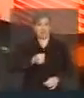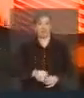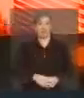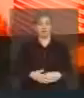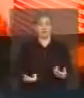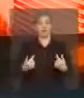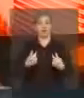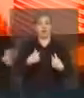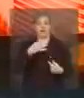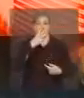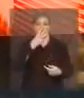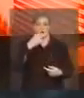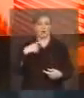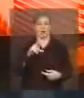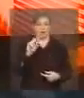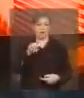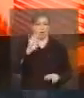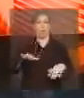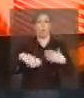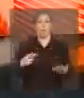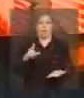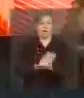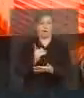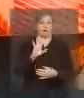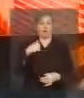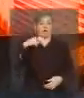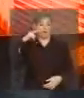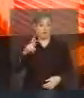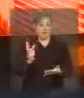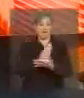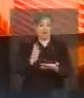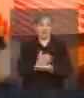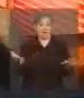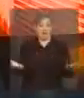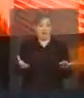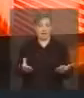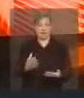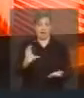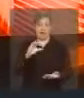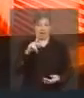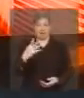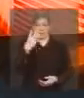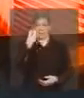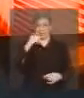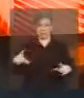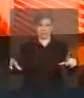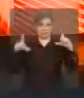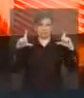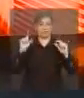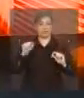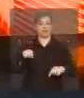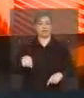Eu, por coincidência, não vou dizer qual a revista, mas eu vi uma revista essa semana com a fotografia na capa, que é uma